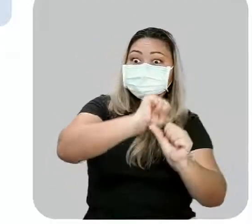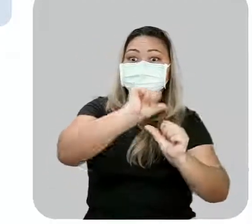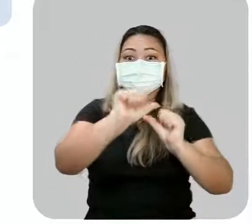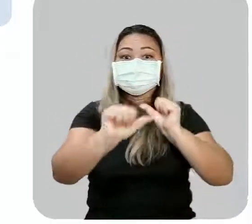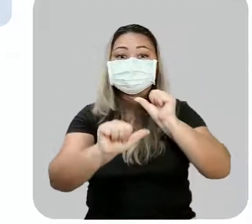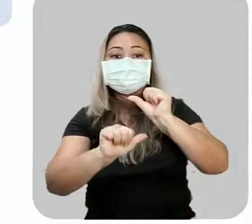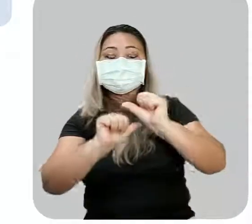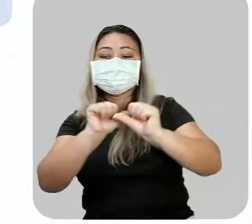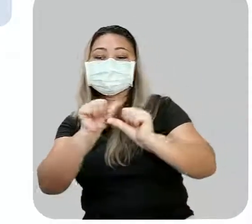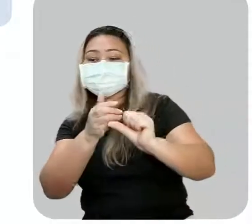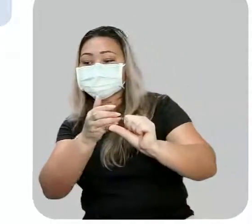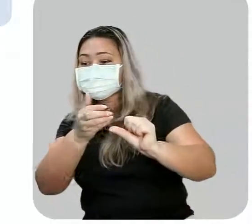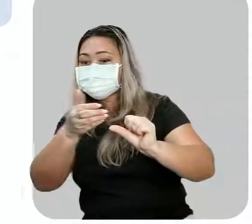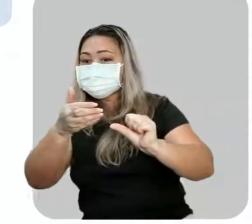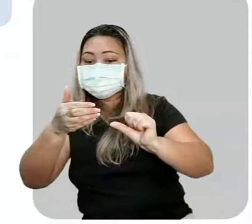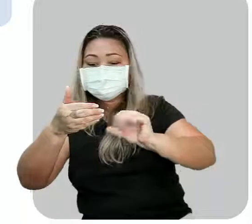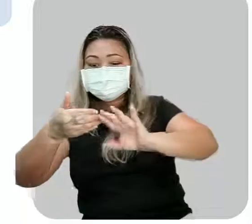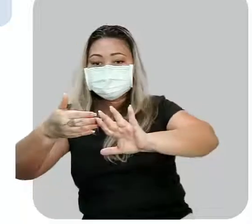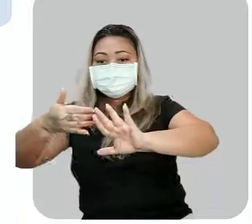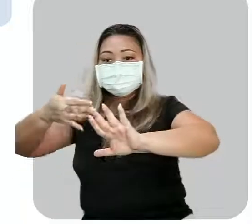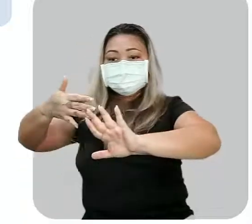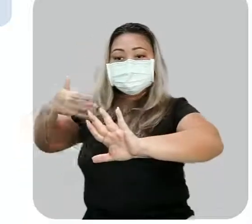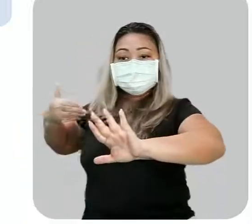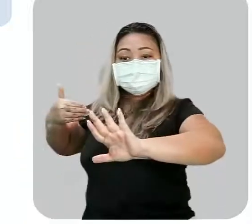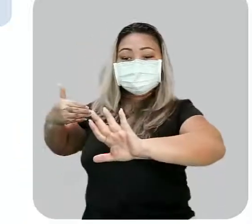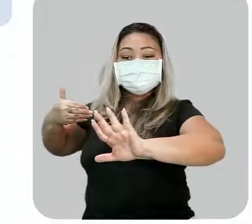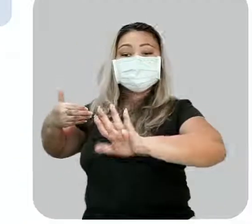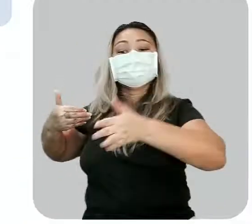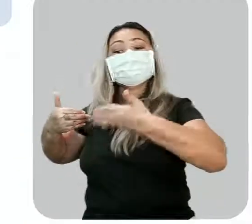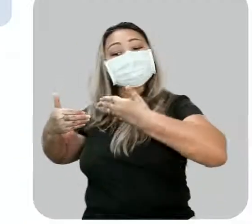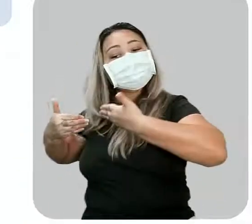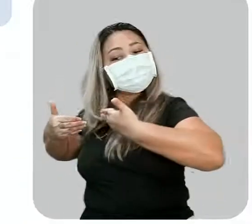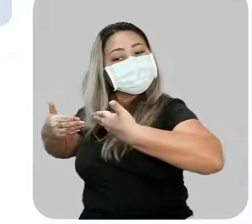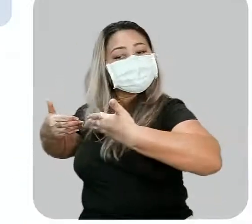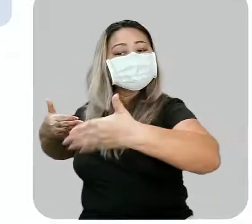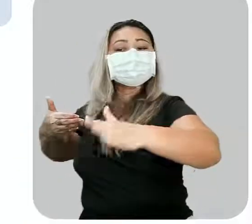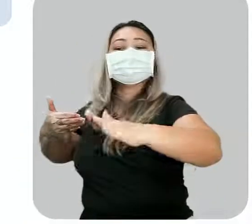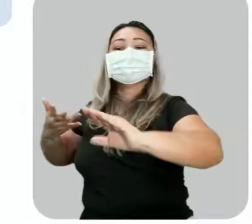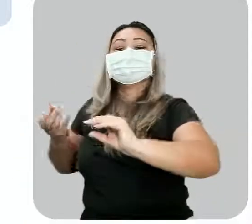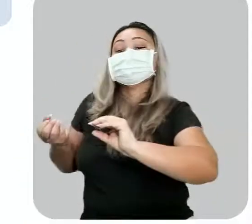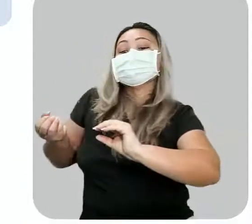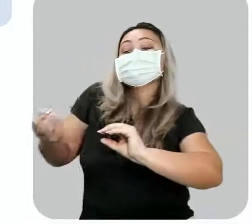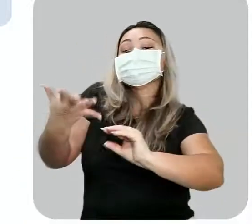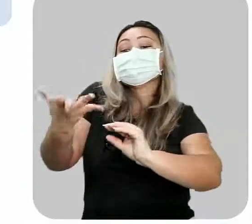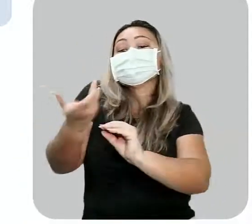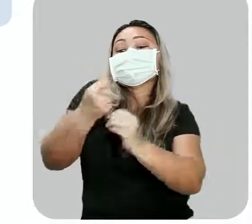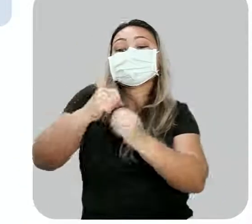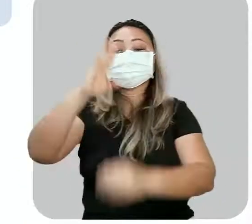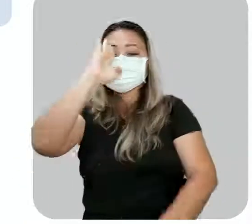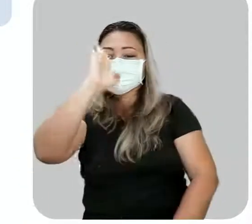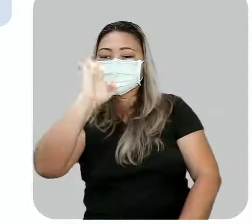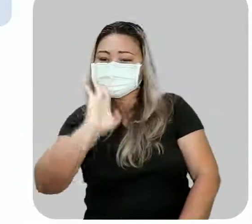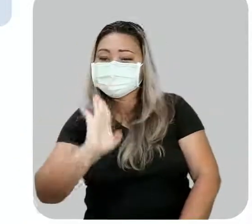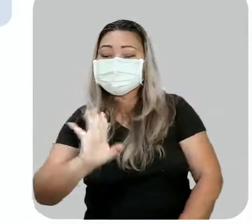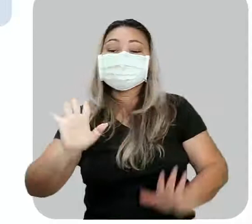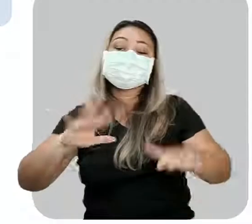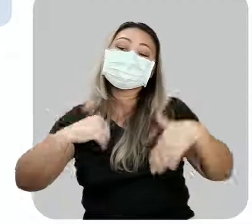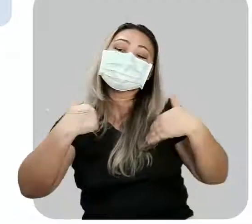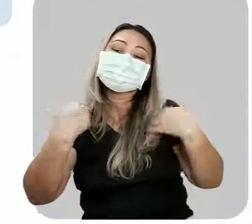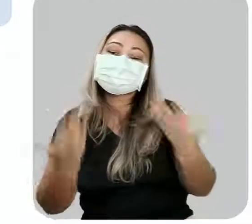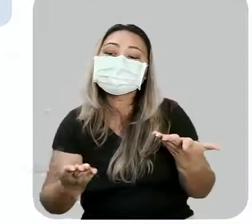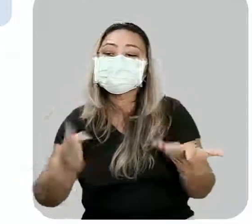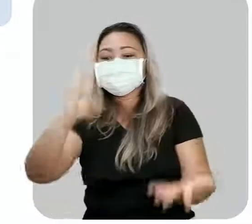transformando-se em um divisor de águas no setor brasileiro. Aí você faz a pergunta: quais